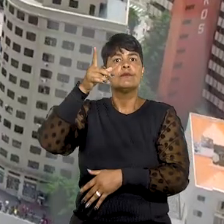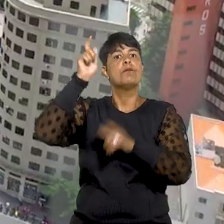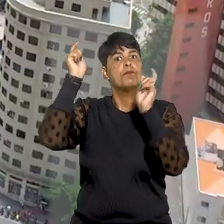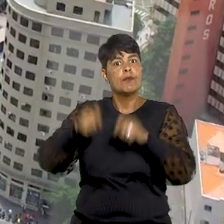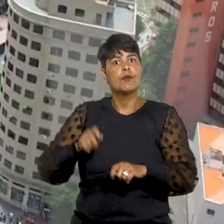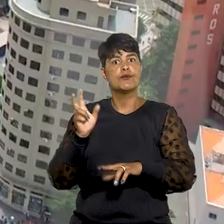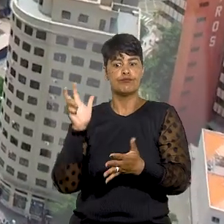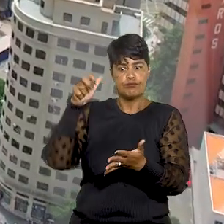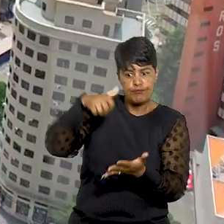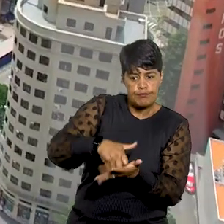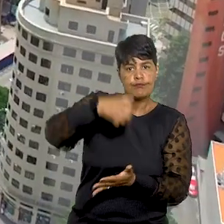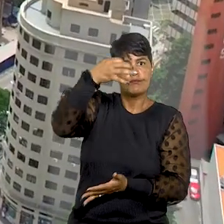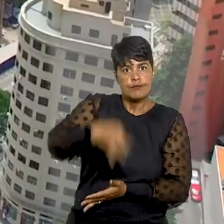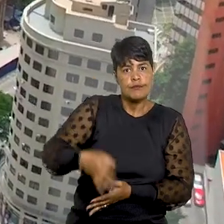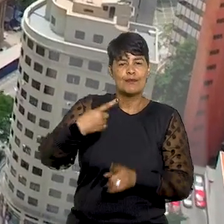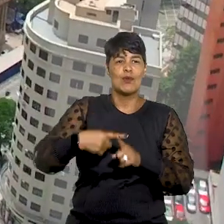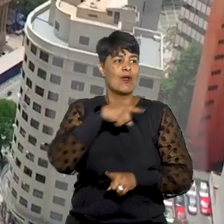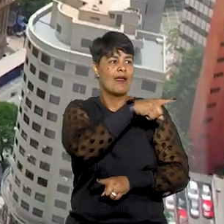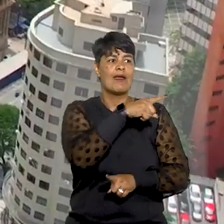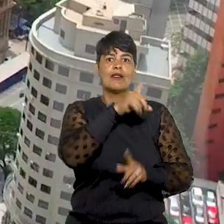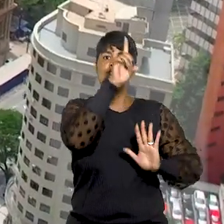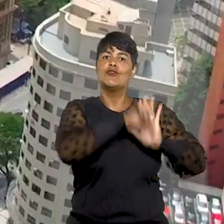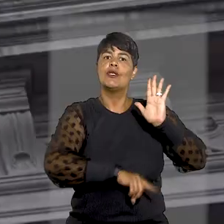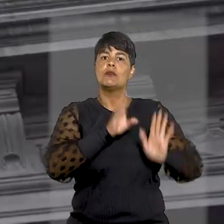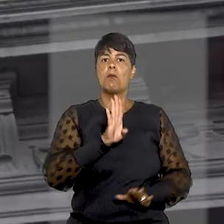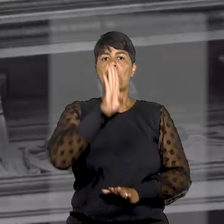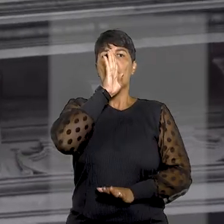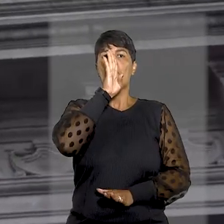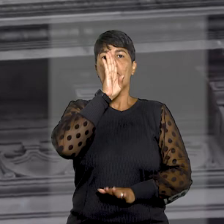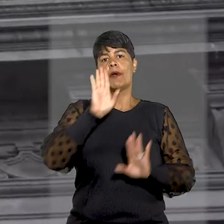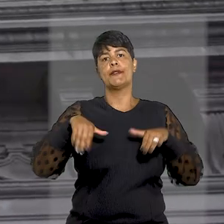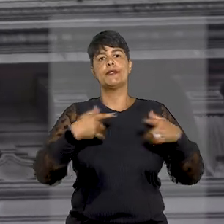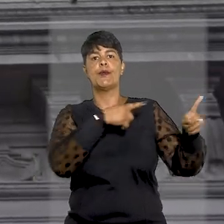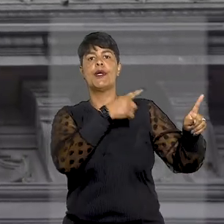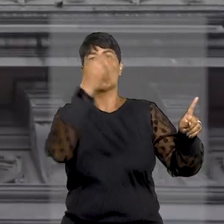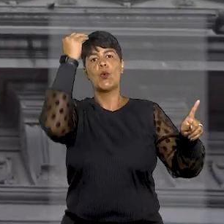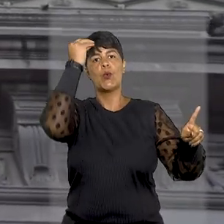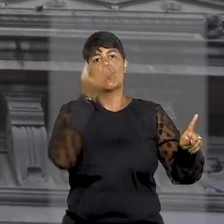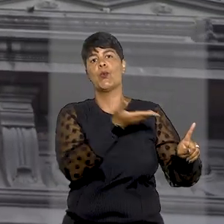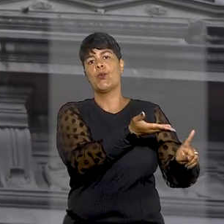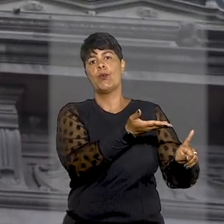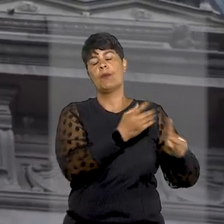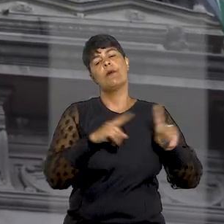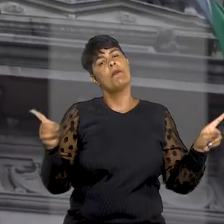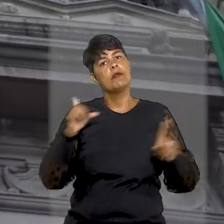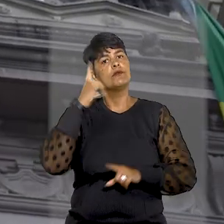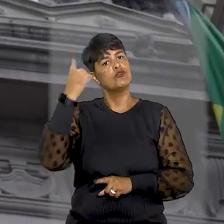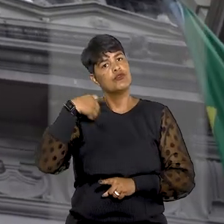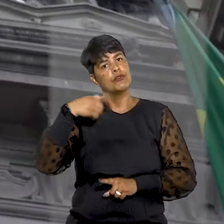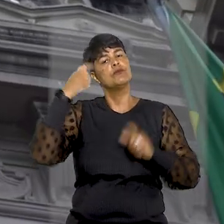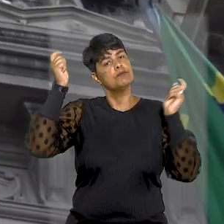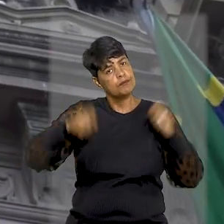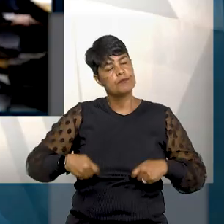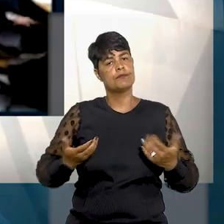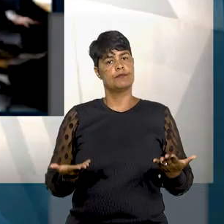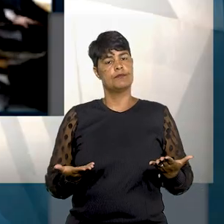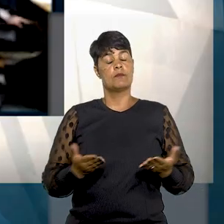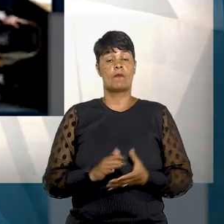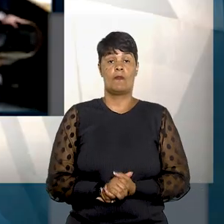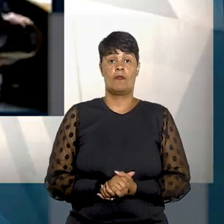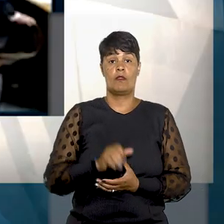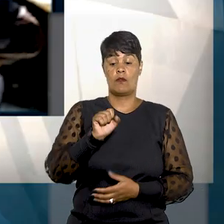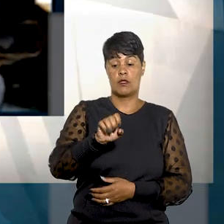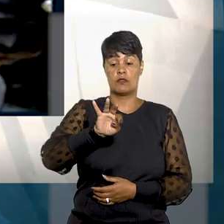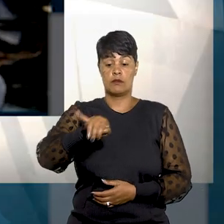que o réu se Valeu do Direito Constitucional ao silêncio numa estratégia da Defesa para livrá-lo da condenação no